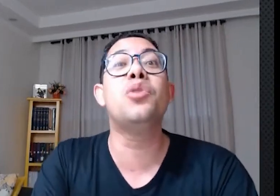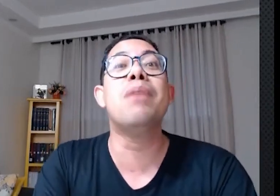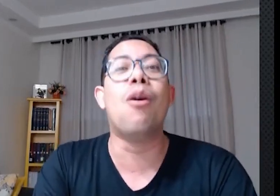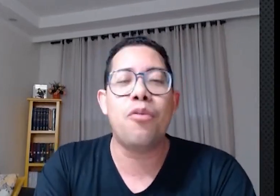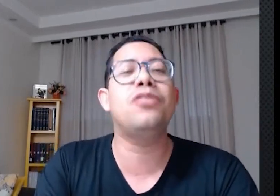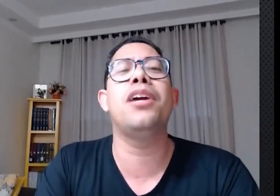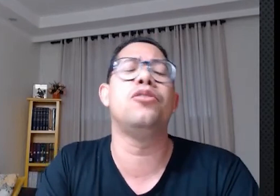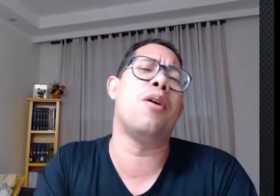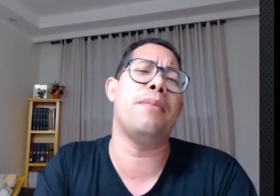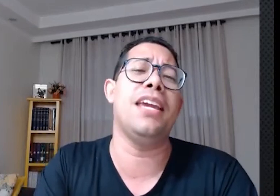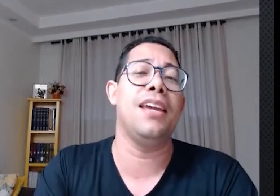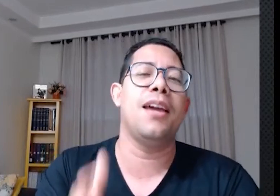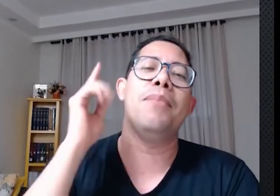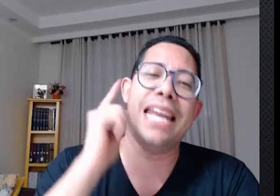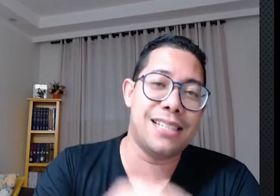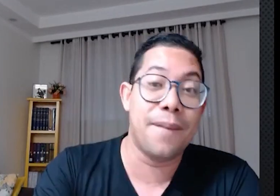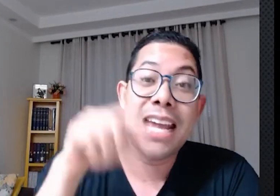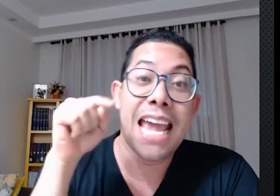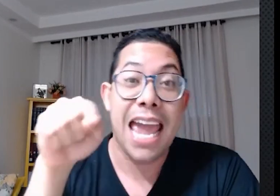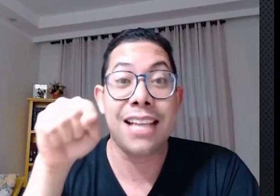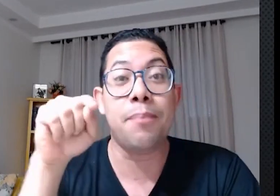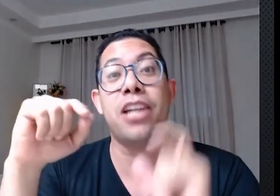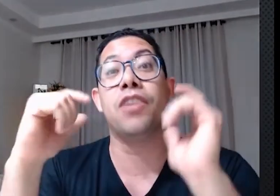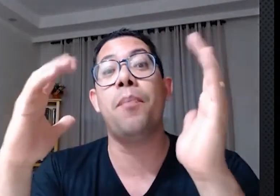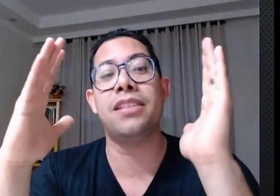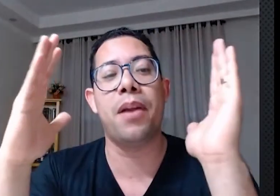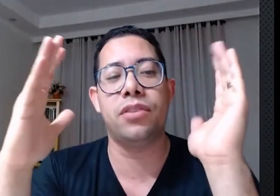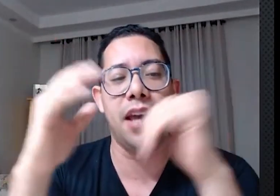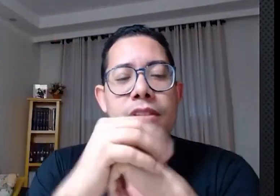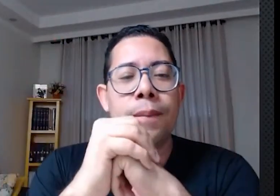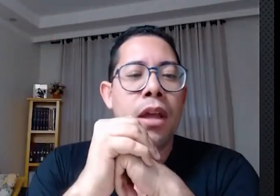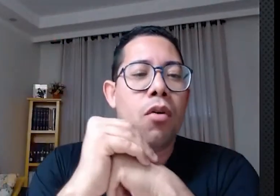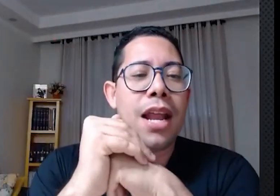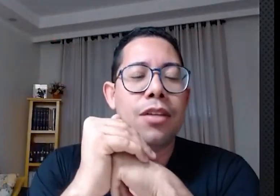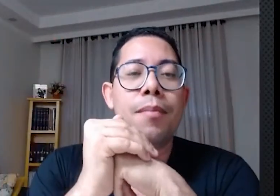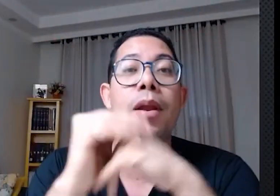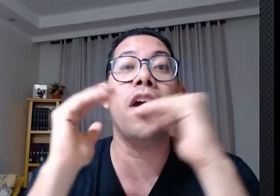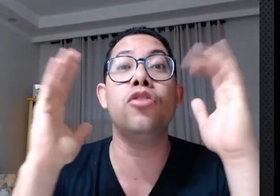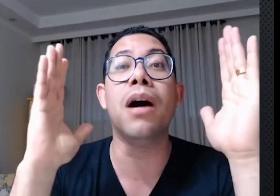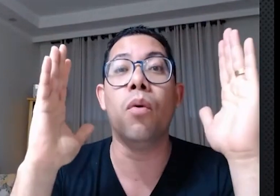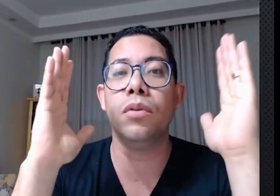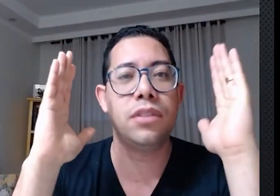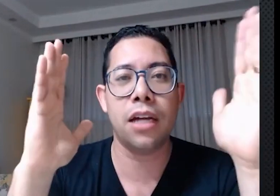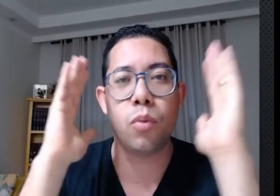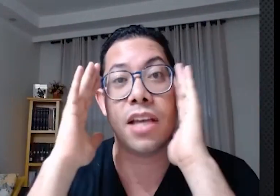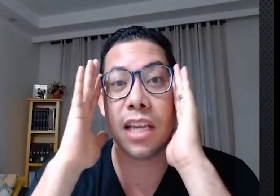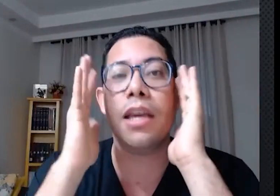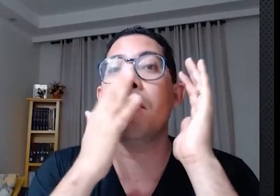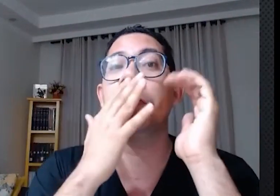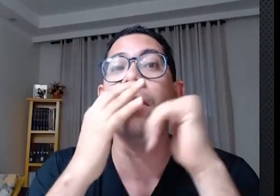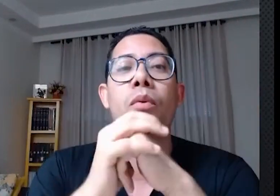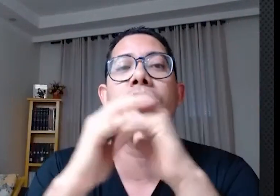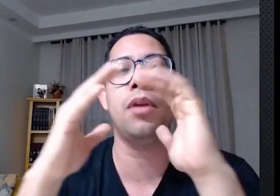um resumão para mim? Beleza. Essa parte que eu vou passar para vocês com relação à Bíblia é o resumão, certo? Esse